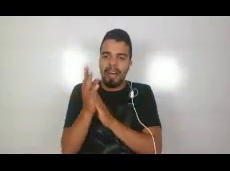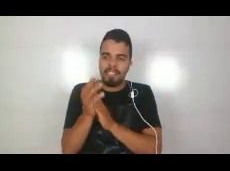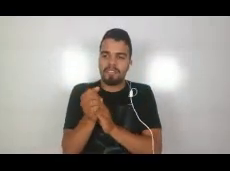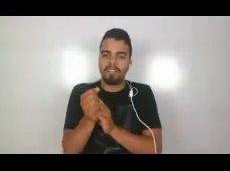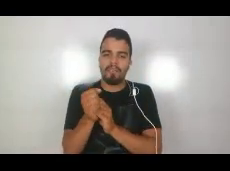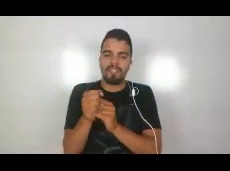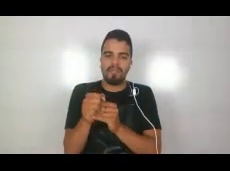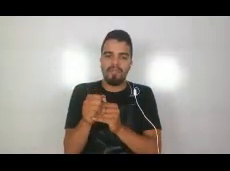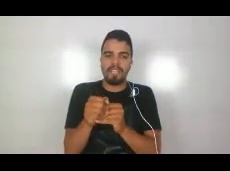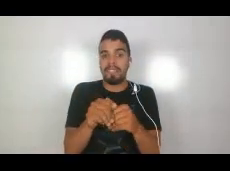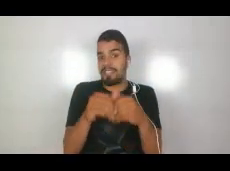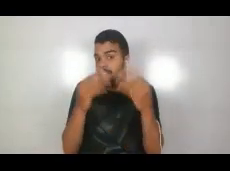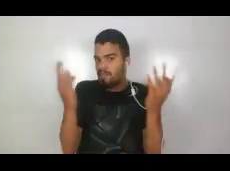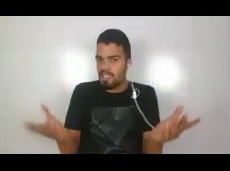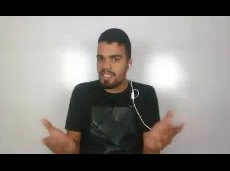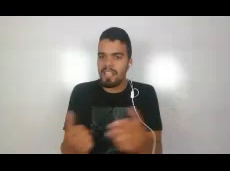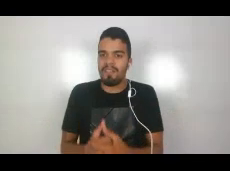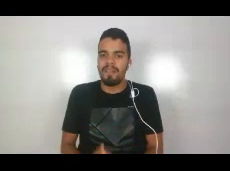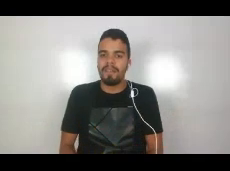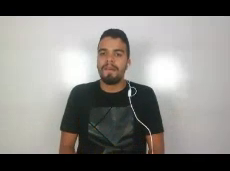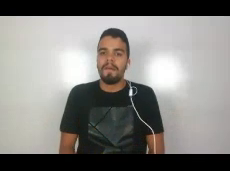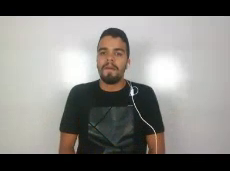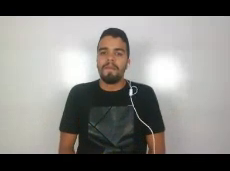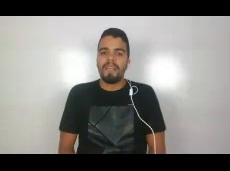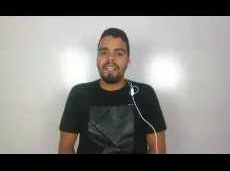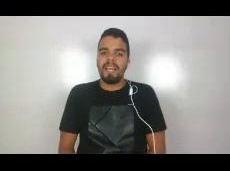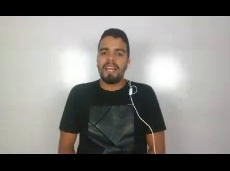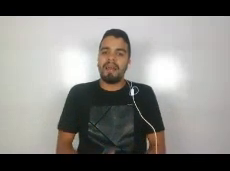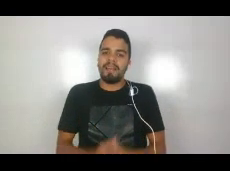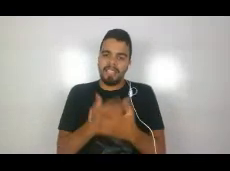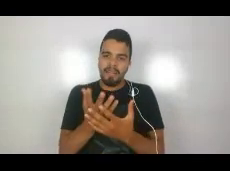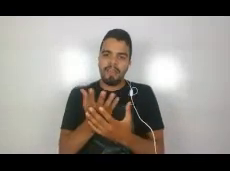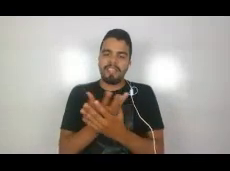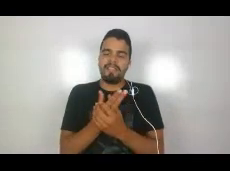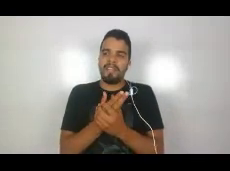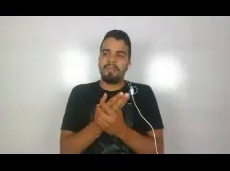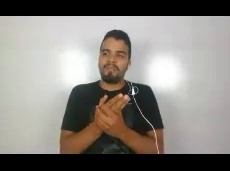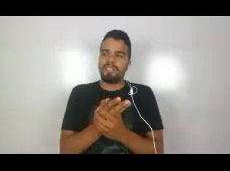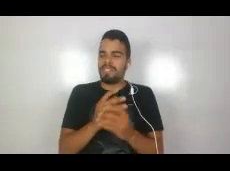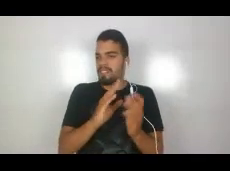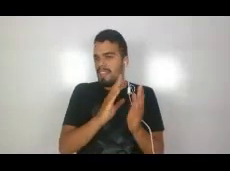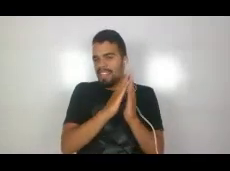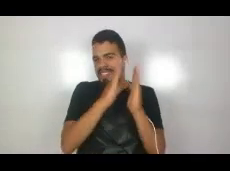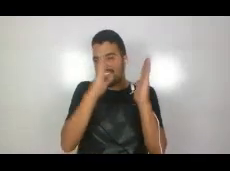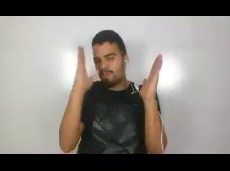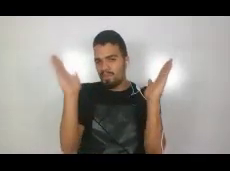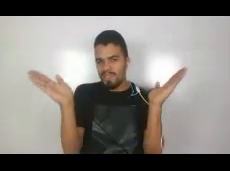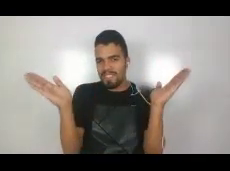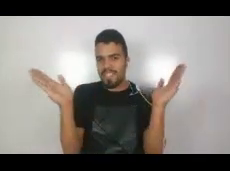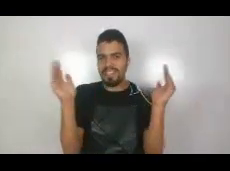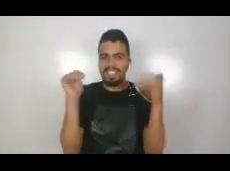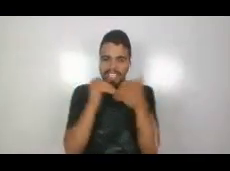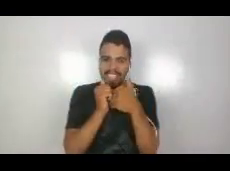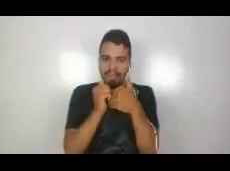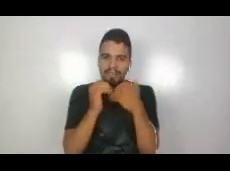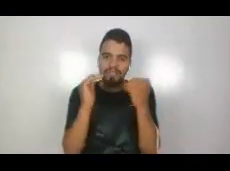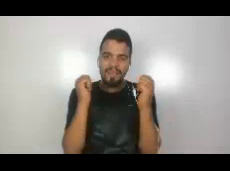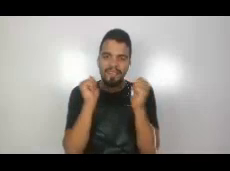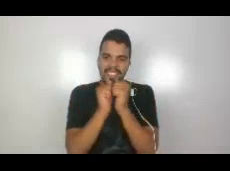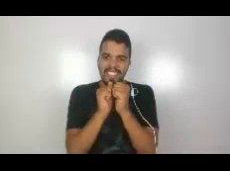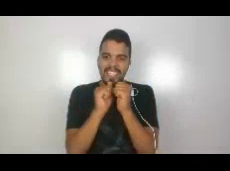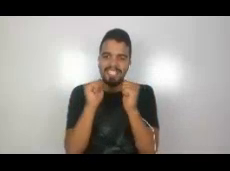diálogo básico entre a pessoa, dar uma saudação inicial. E aí, certamente, ele, depois de ter acesso a tudo isso, ele já